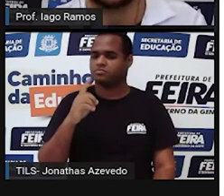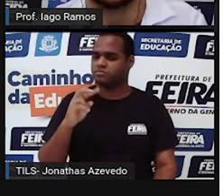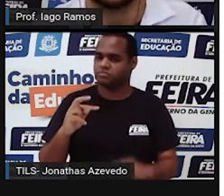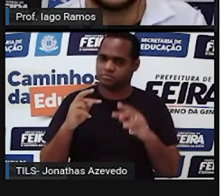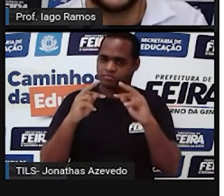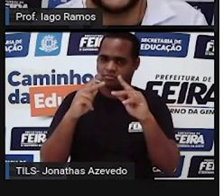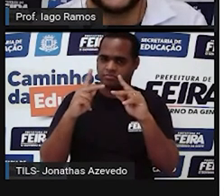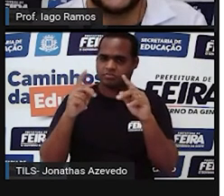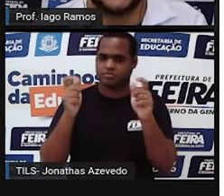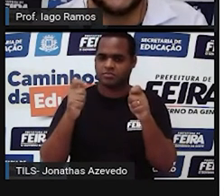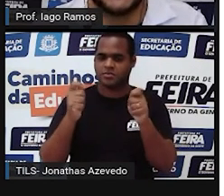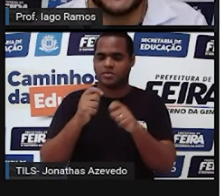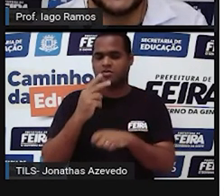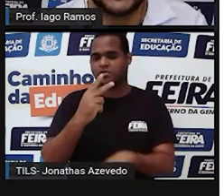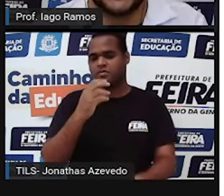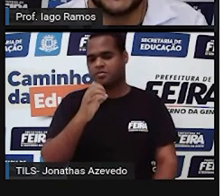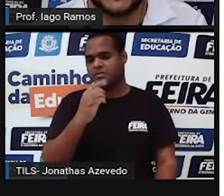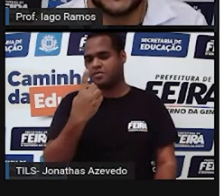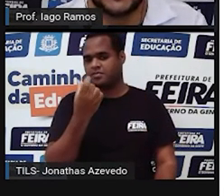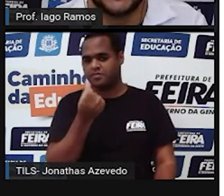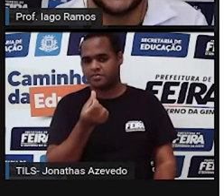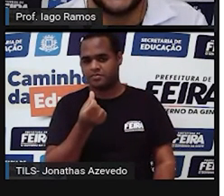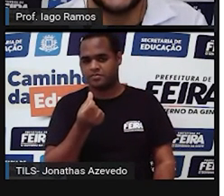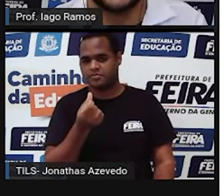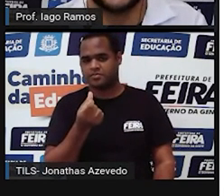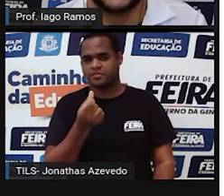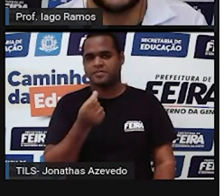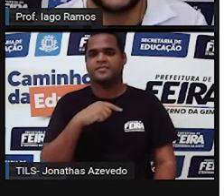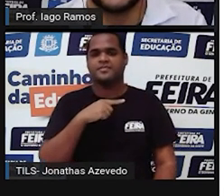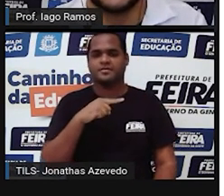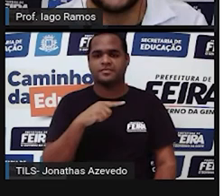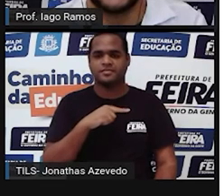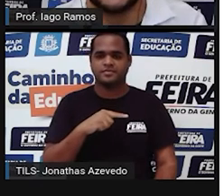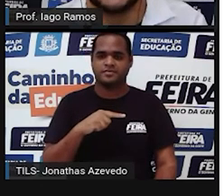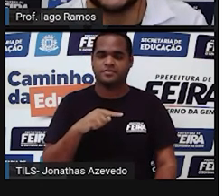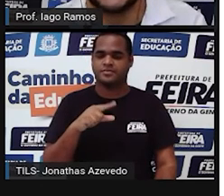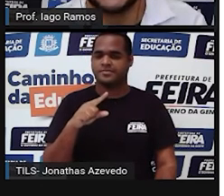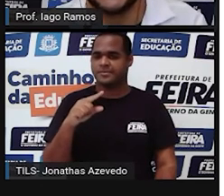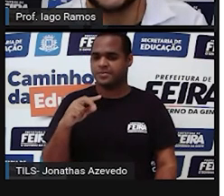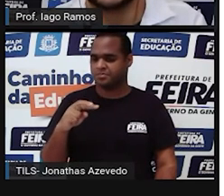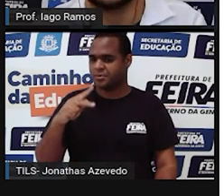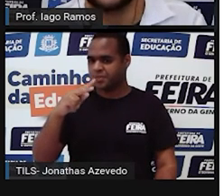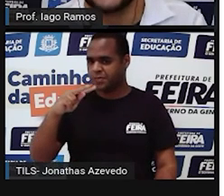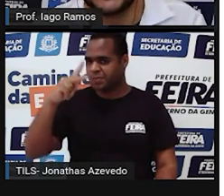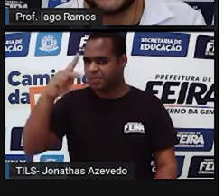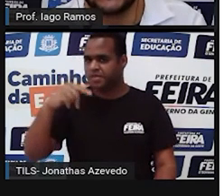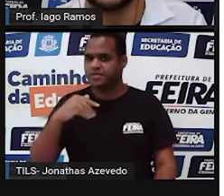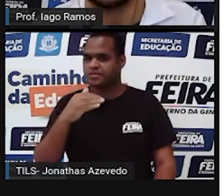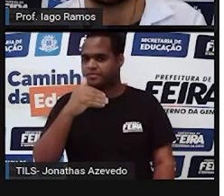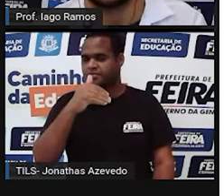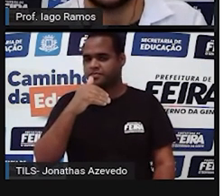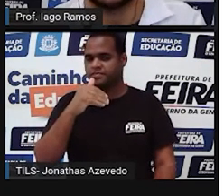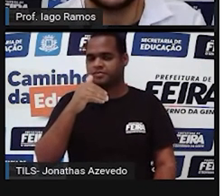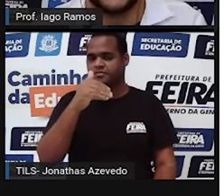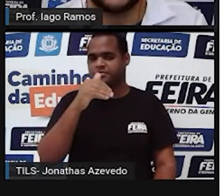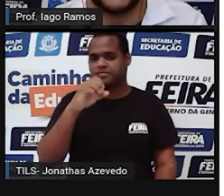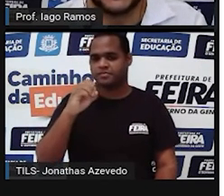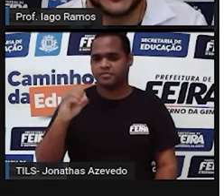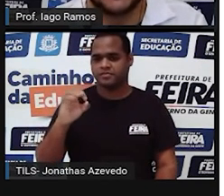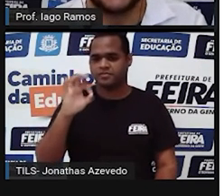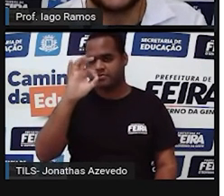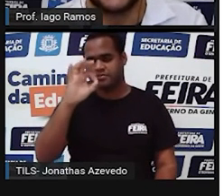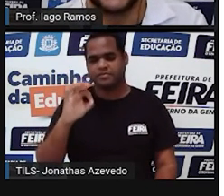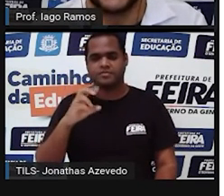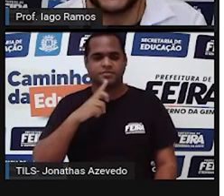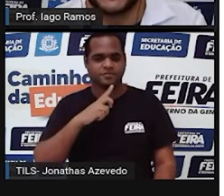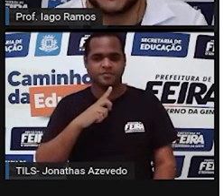né? Em 2016. Isso foi aumentando, aumentando até chegar a 100% em